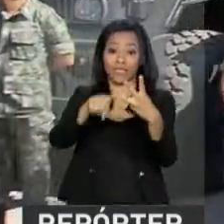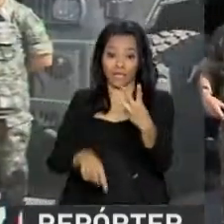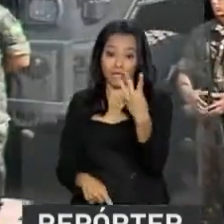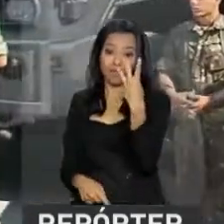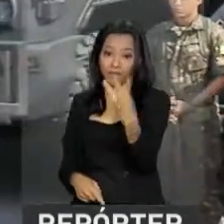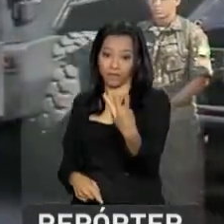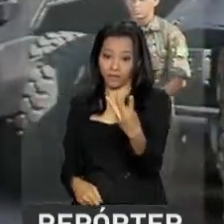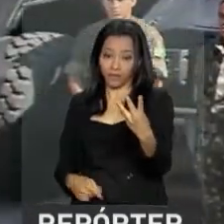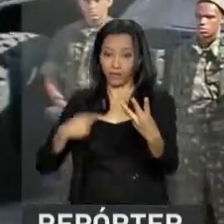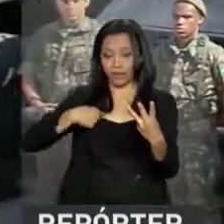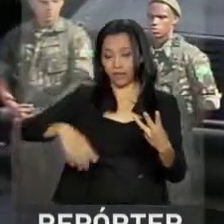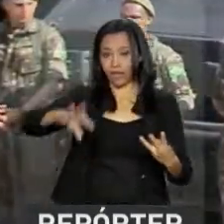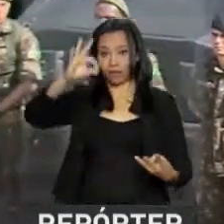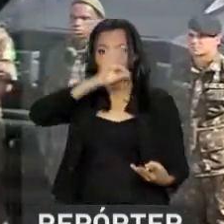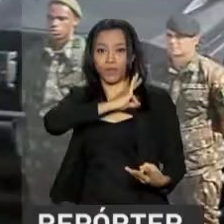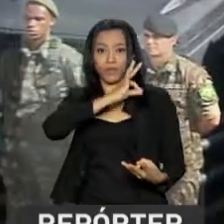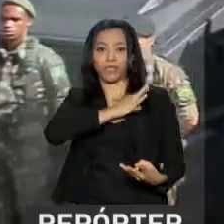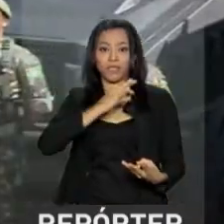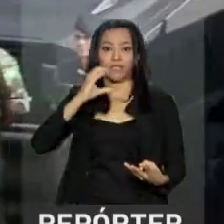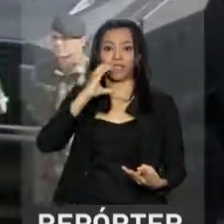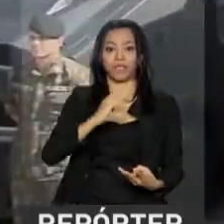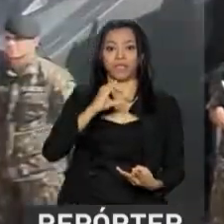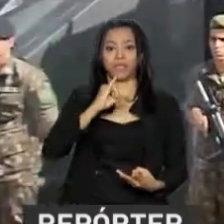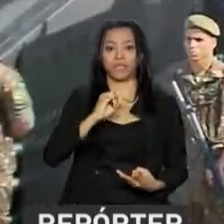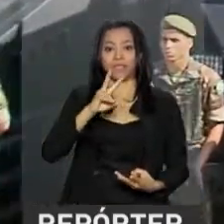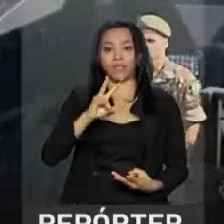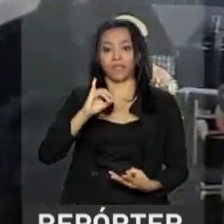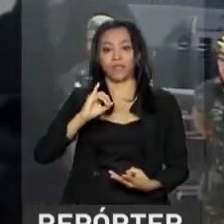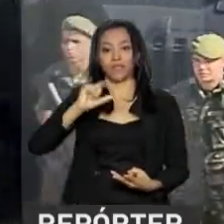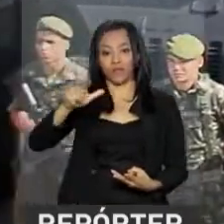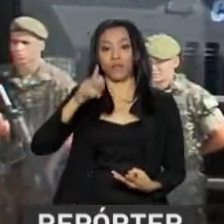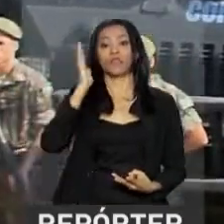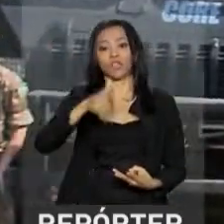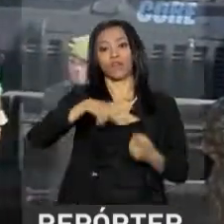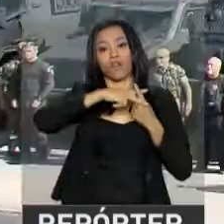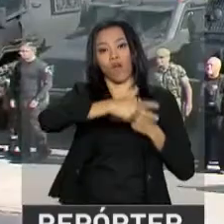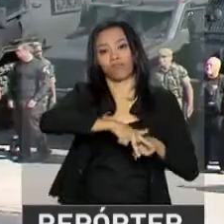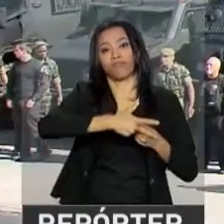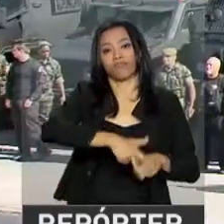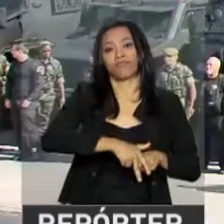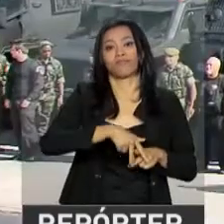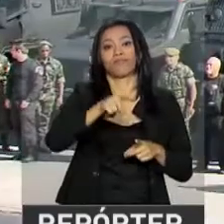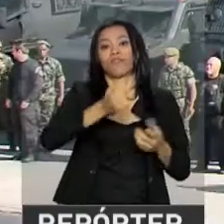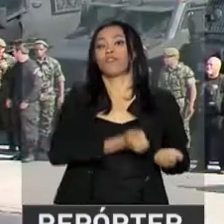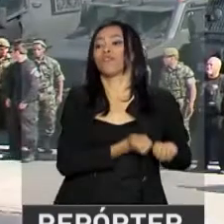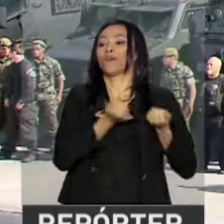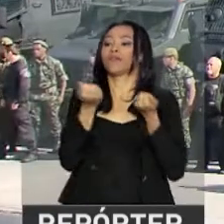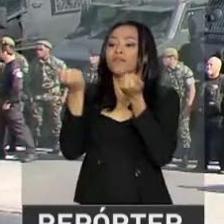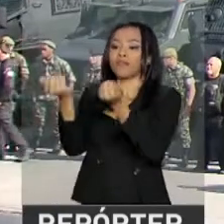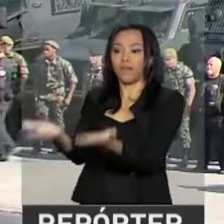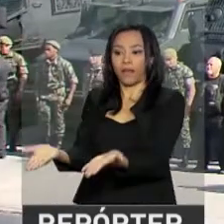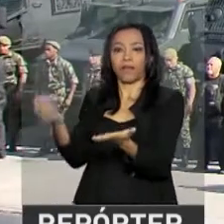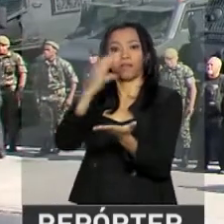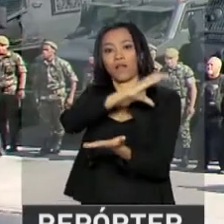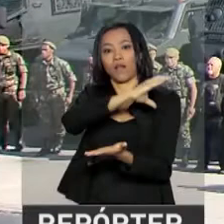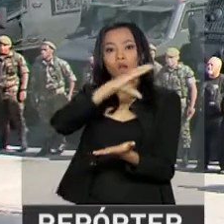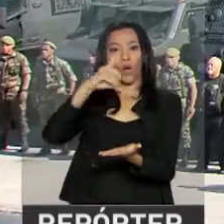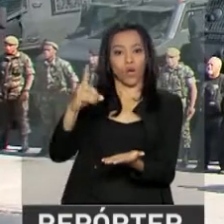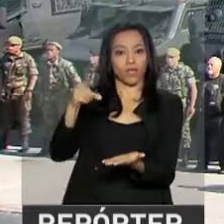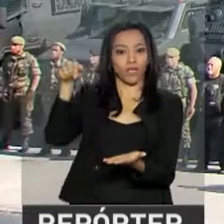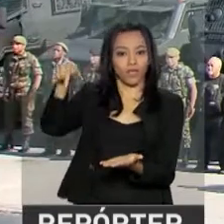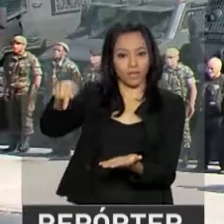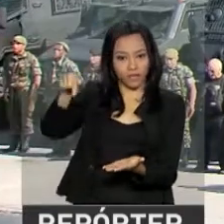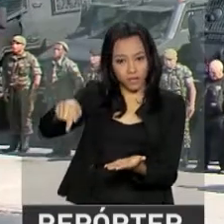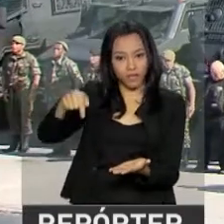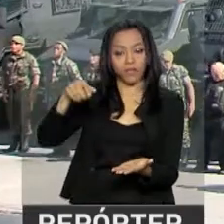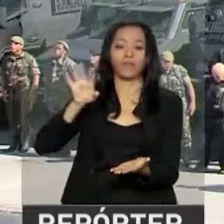Polícia Civil, conhecidos como caveirões, foram recuperados pelo Exército e entregues à Coordenação de Recursos